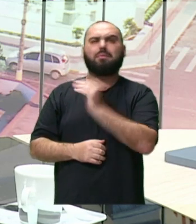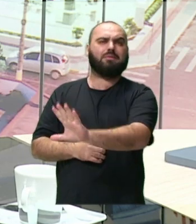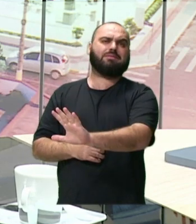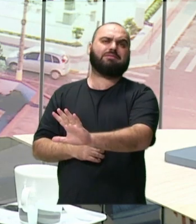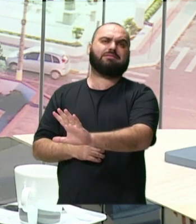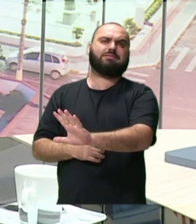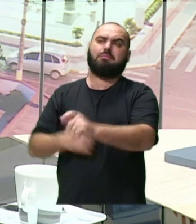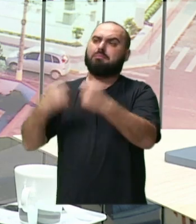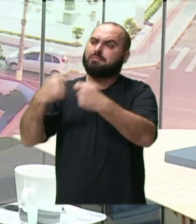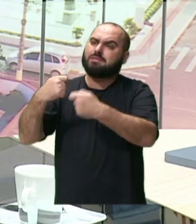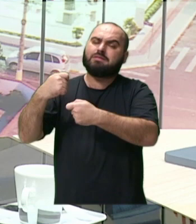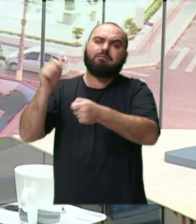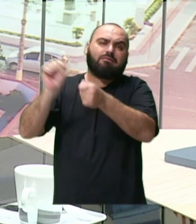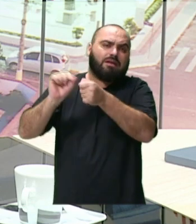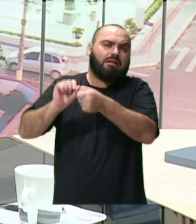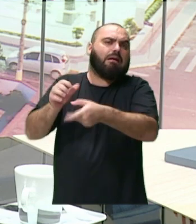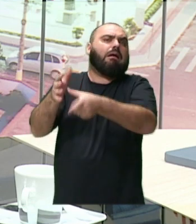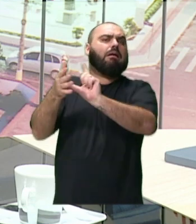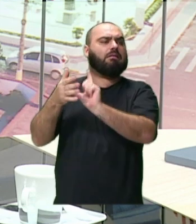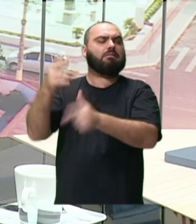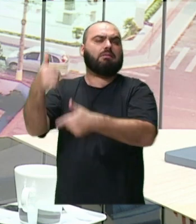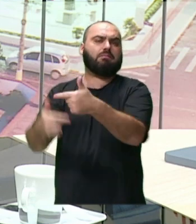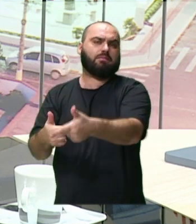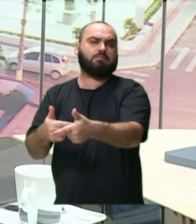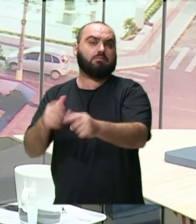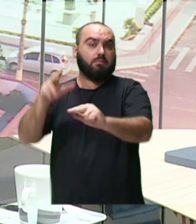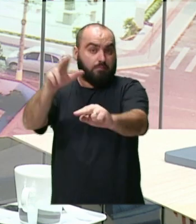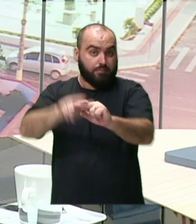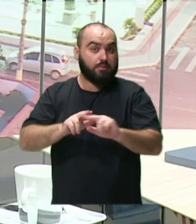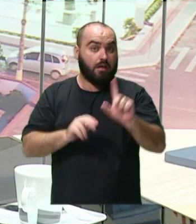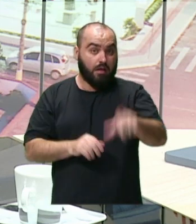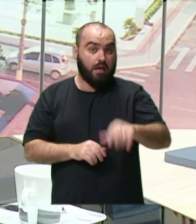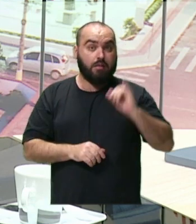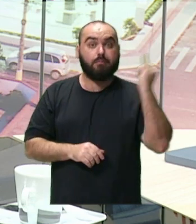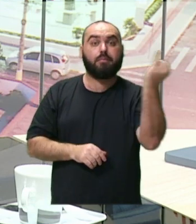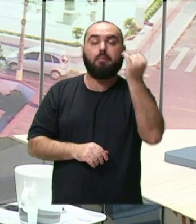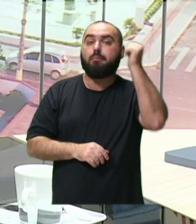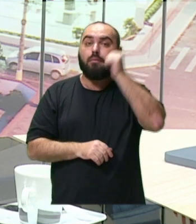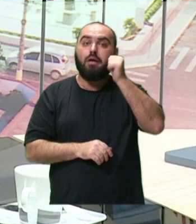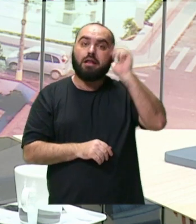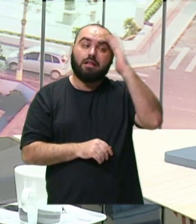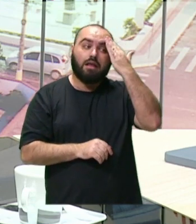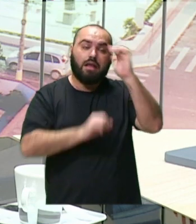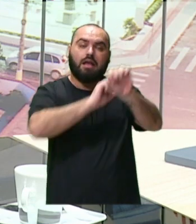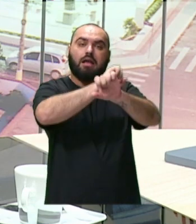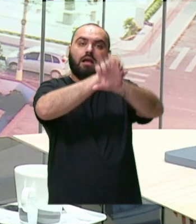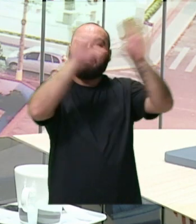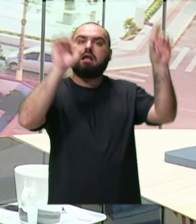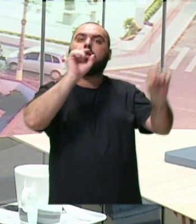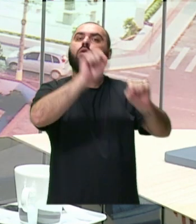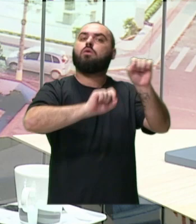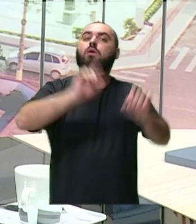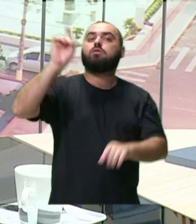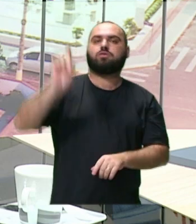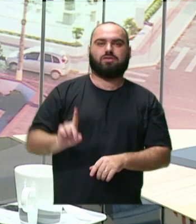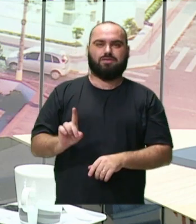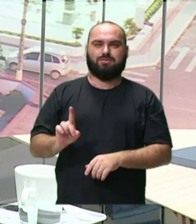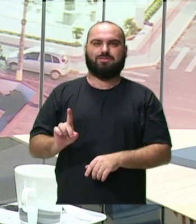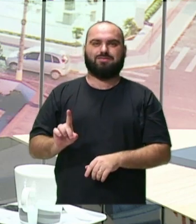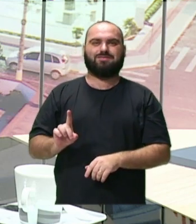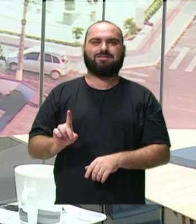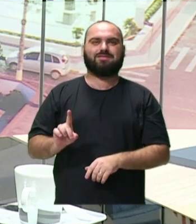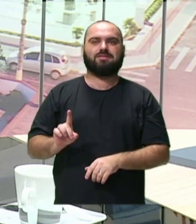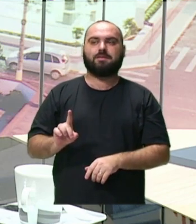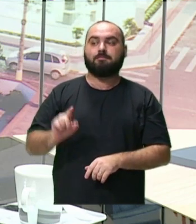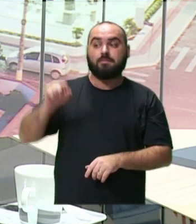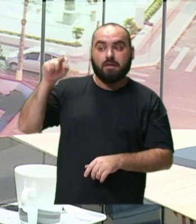se antecipar a isso, né? Então, é importante que as mulheres entendam quais são os seus direitos, que foi o que eu mencionei ali na frente, para que